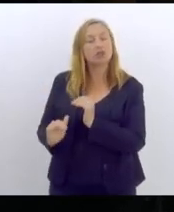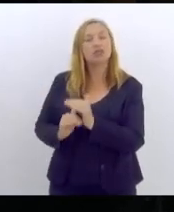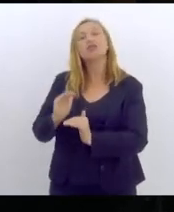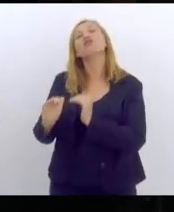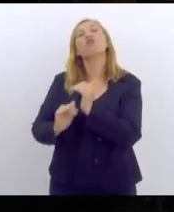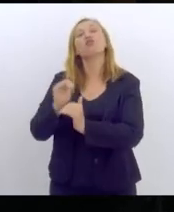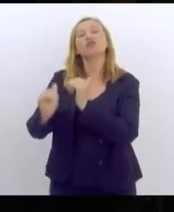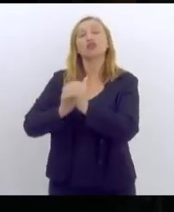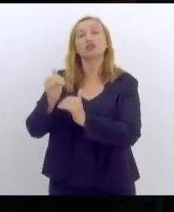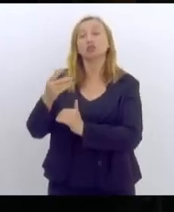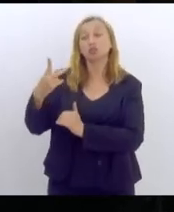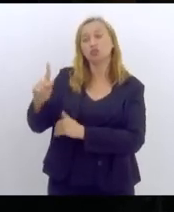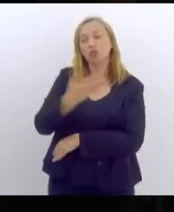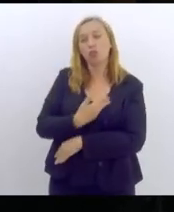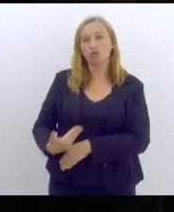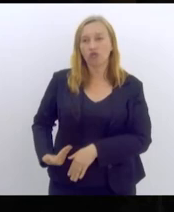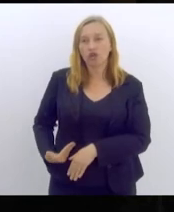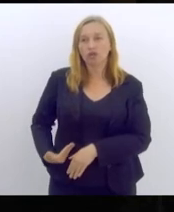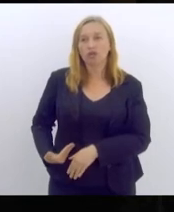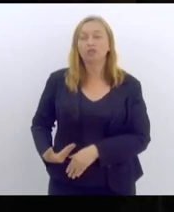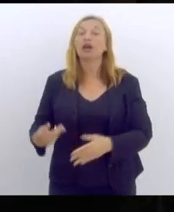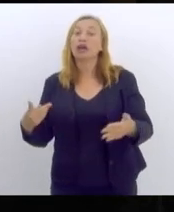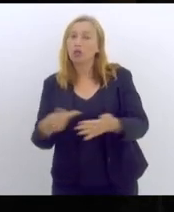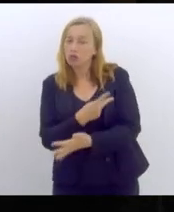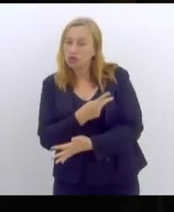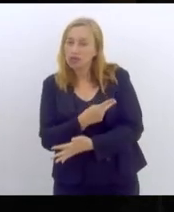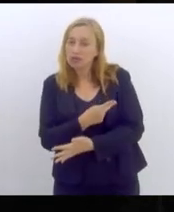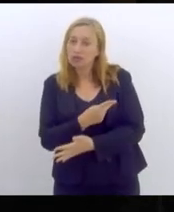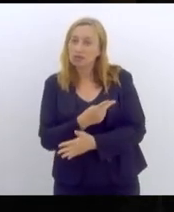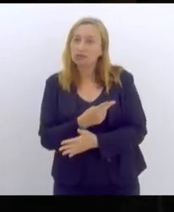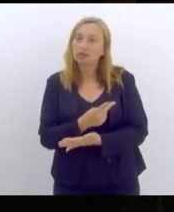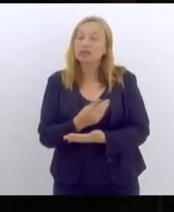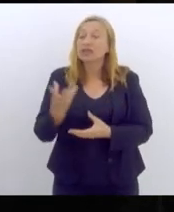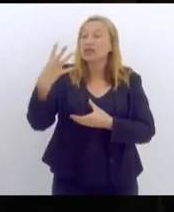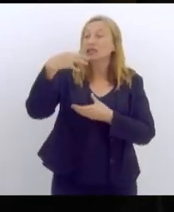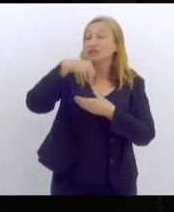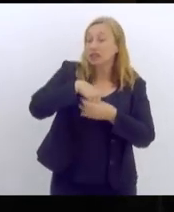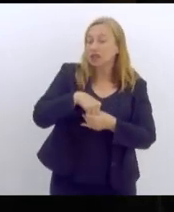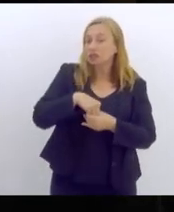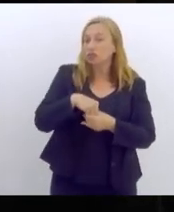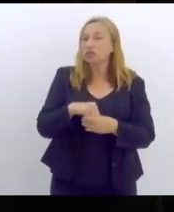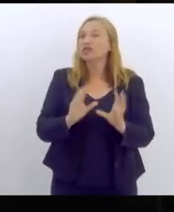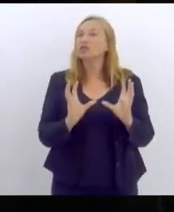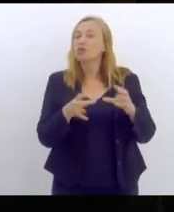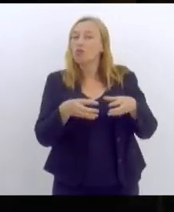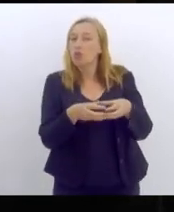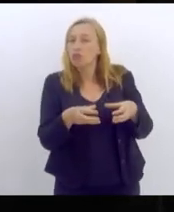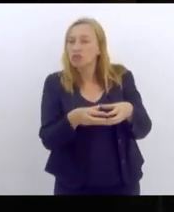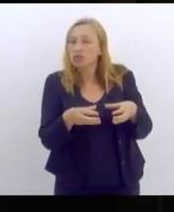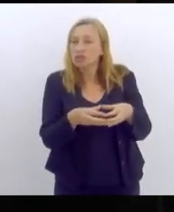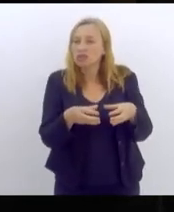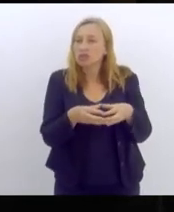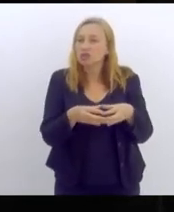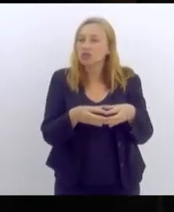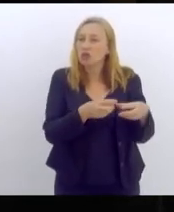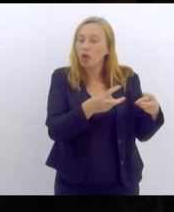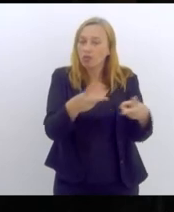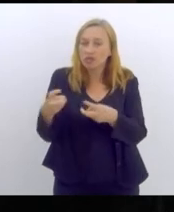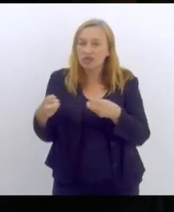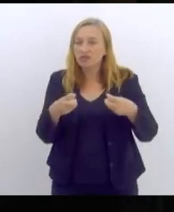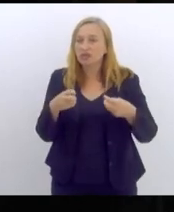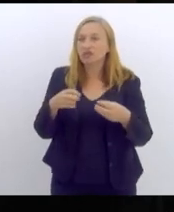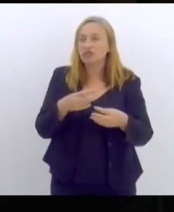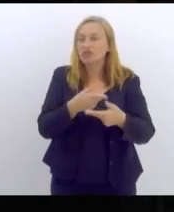desenvolvidas no seu governo para que isso aconteça. E dentro dessa comissão, na escuta de diversos